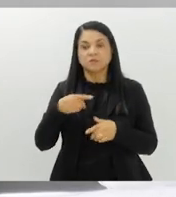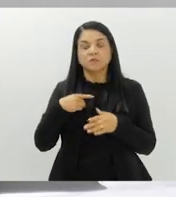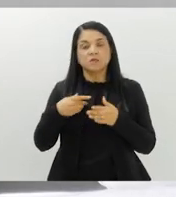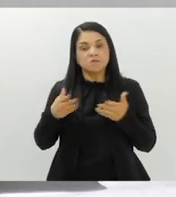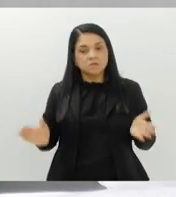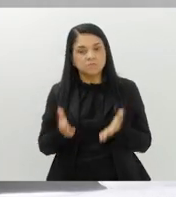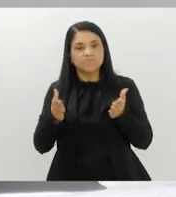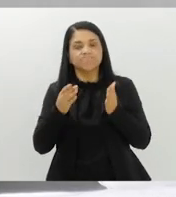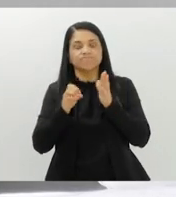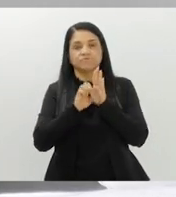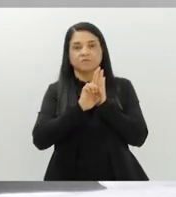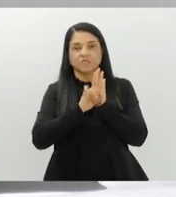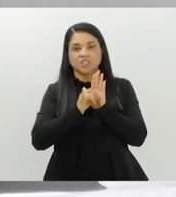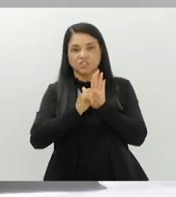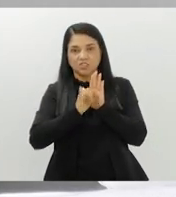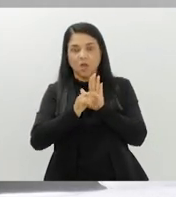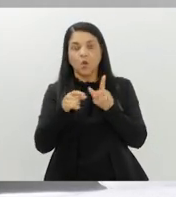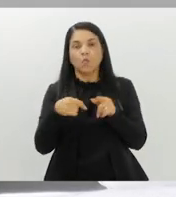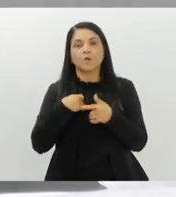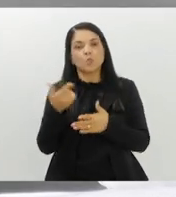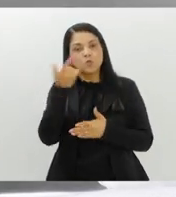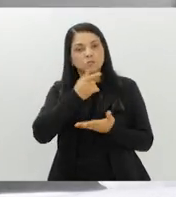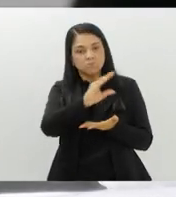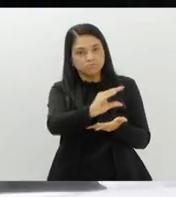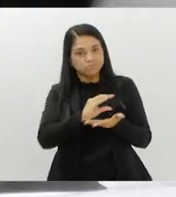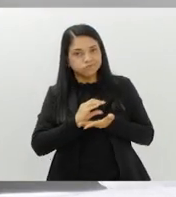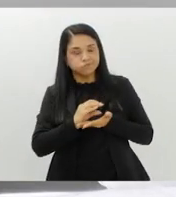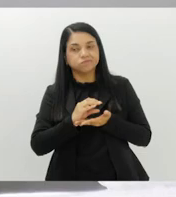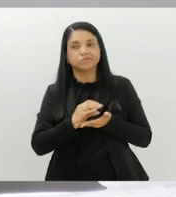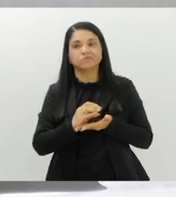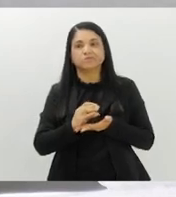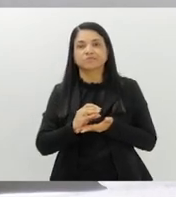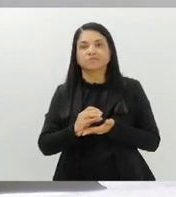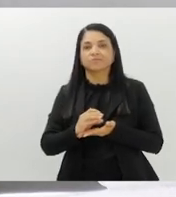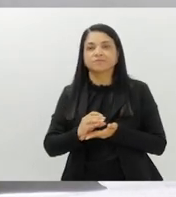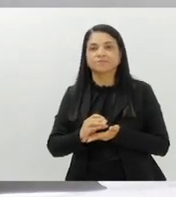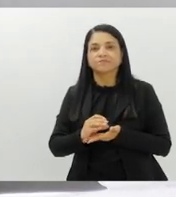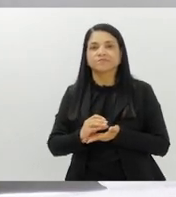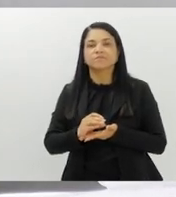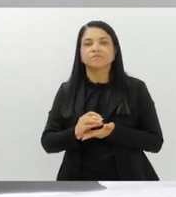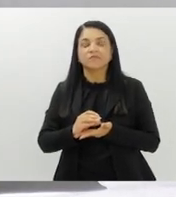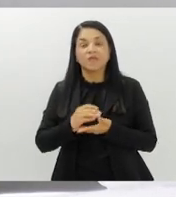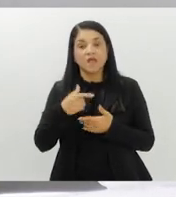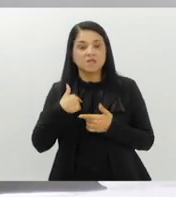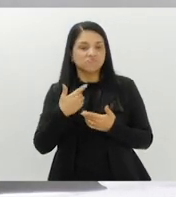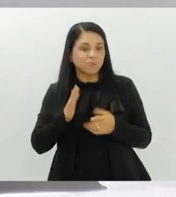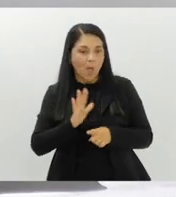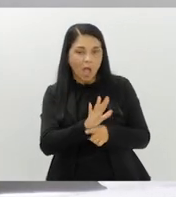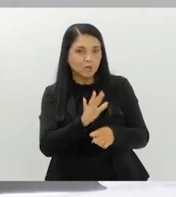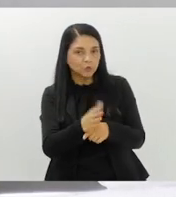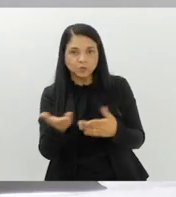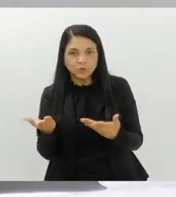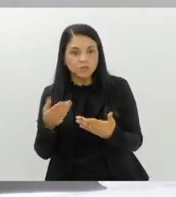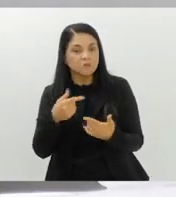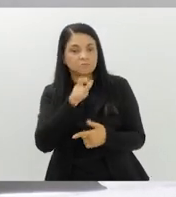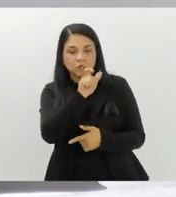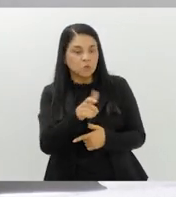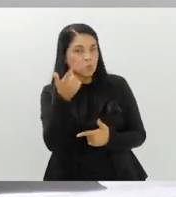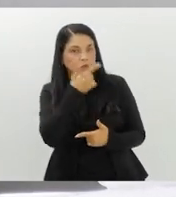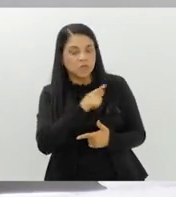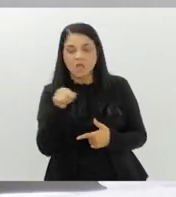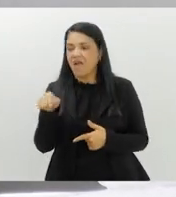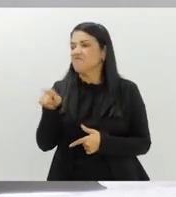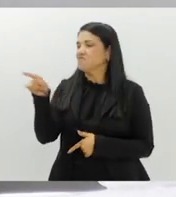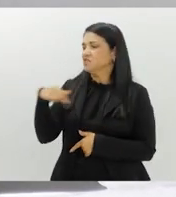e conseguirem os recursos para isso. Se você não ensina, não ajuda, depois a pessoa não consegue, vai dizer, ah, você é incompetente. Mas